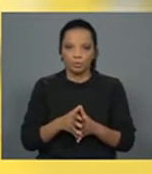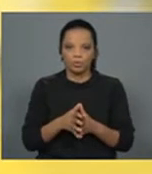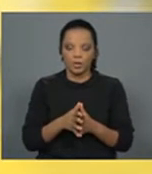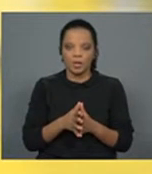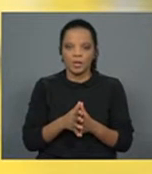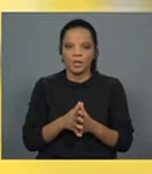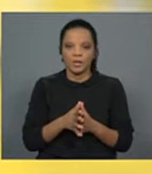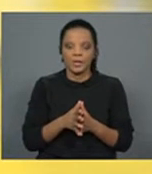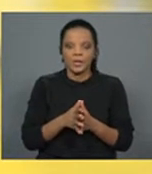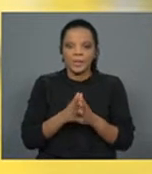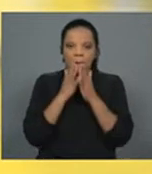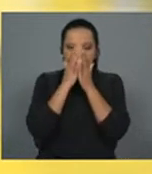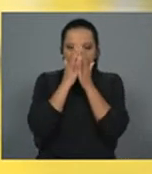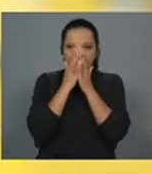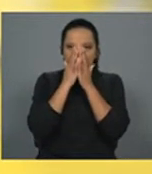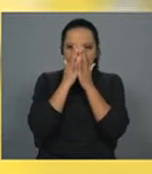pode ajudar